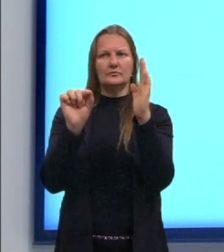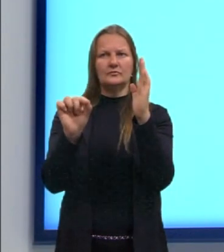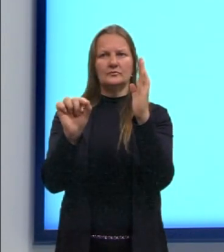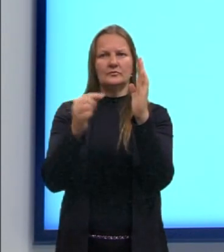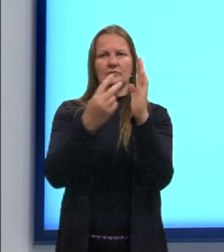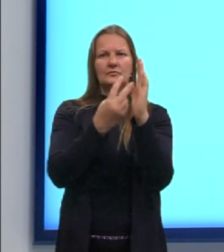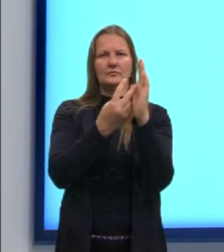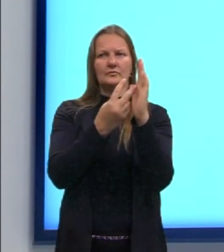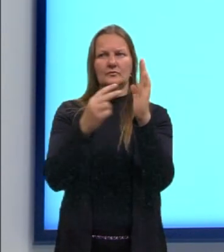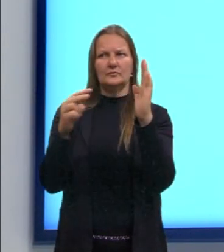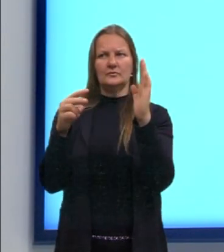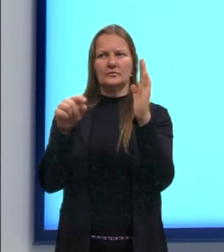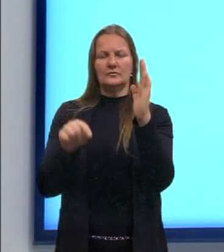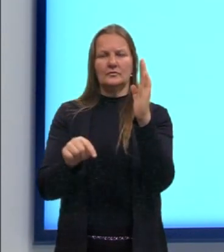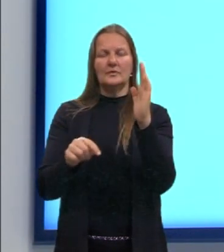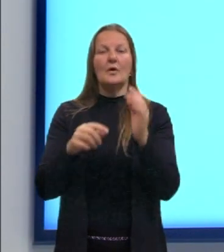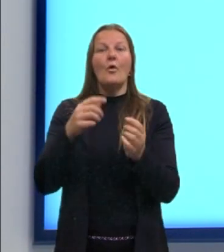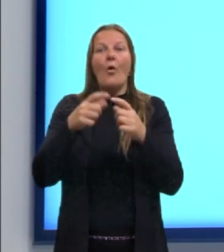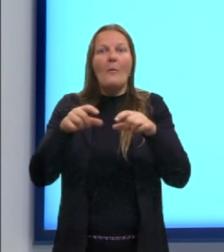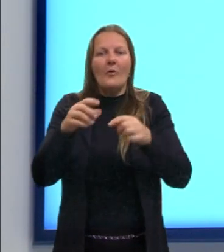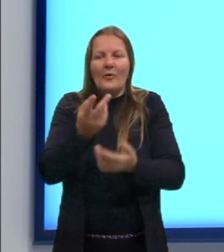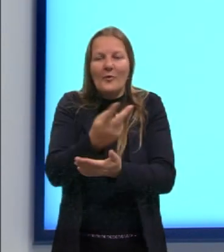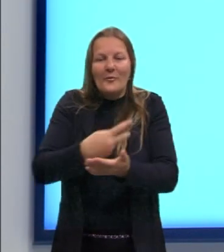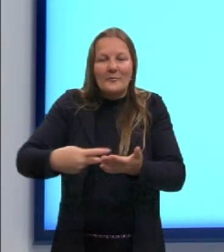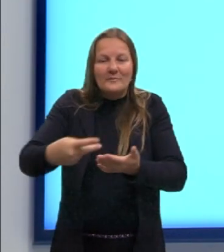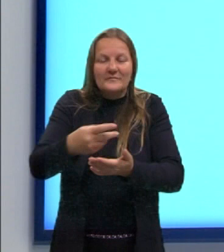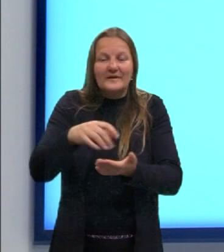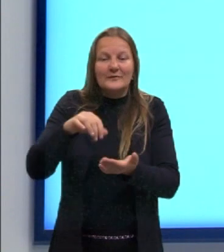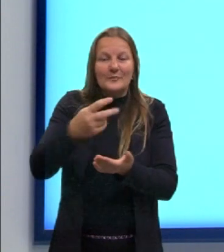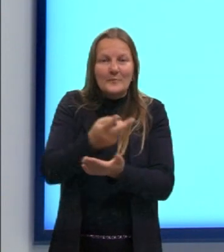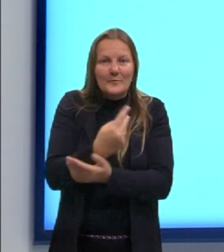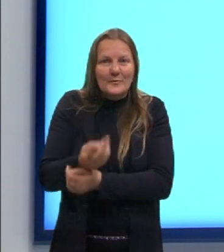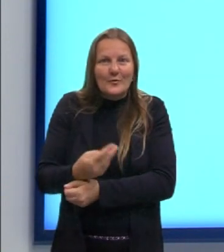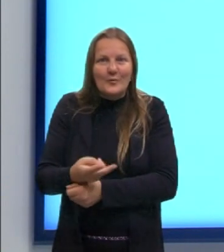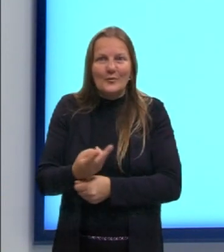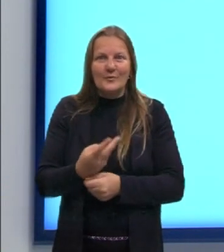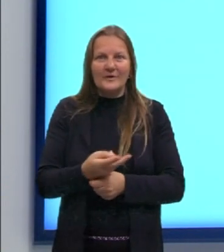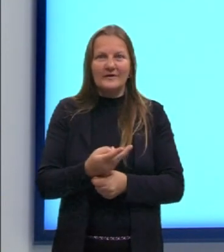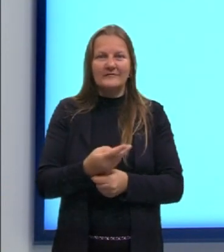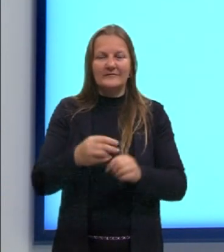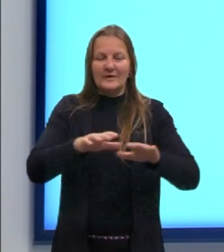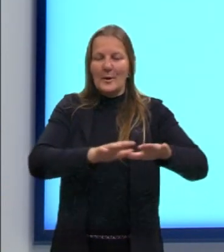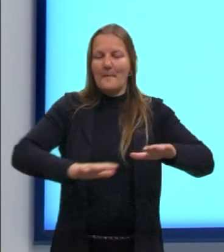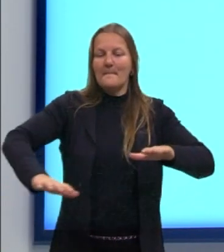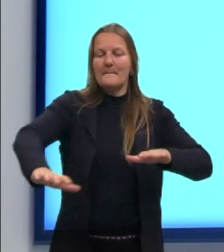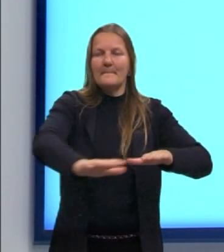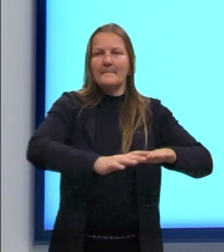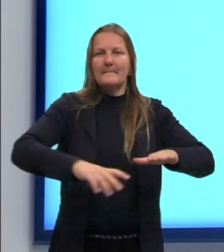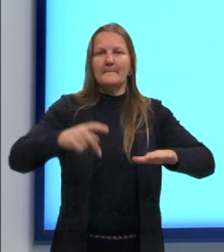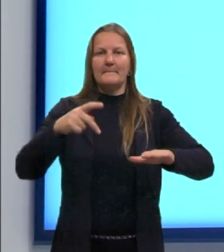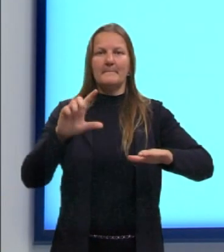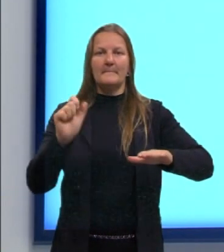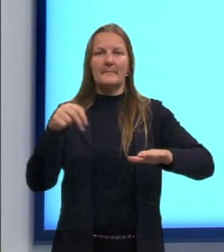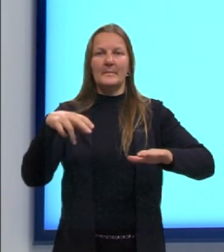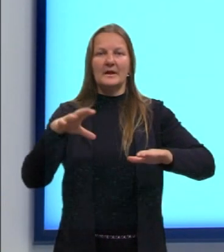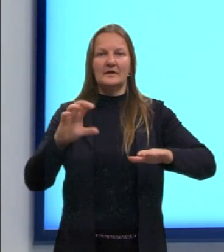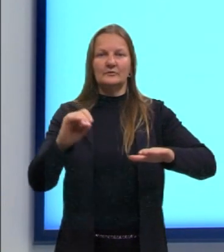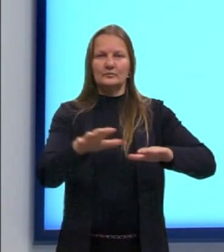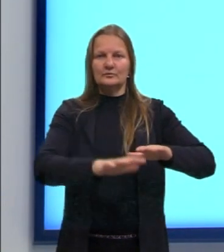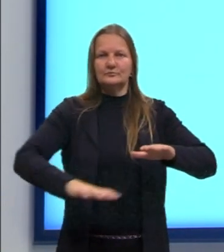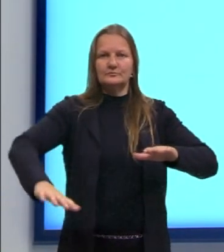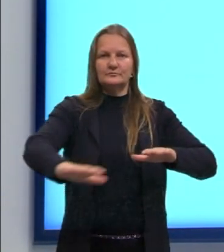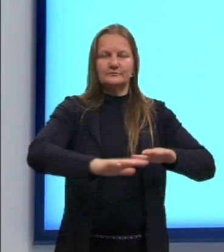essa ideia de localizar um ponto sobre uma reta, veio a ideia de localizar o ponto sobre um plano. Aí entram os nossos